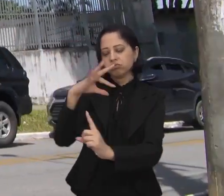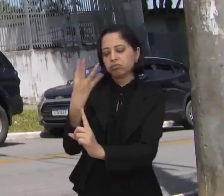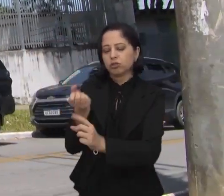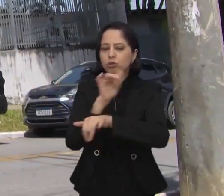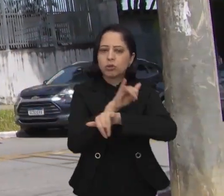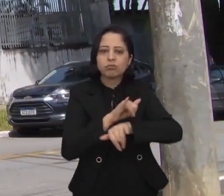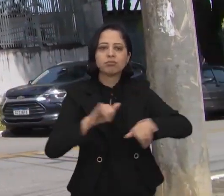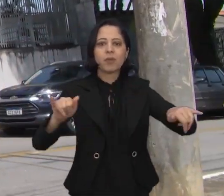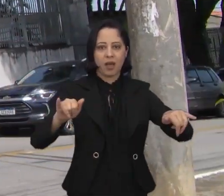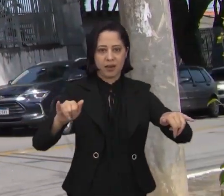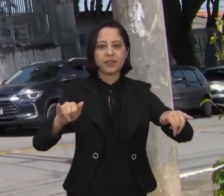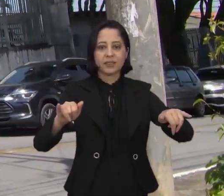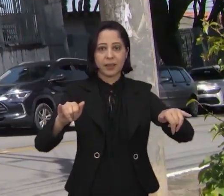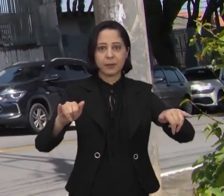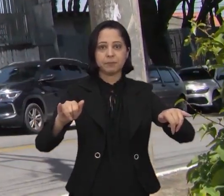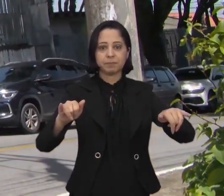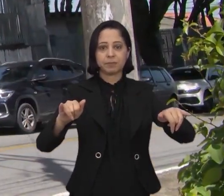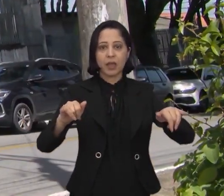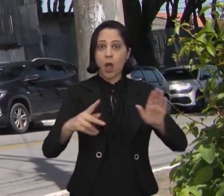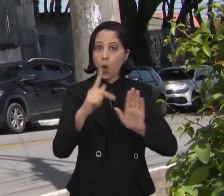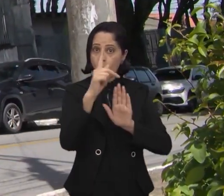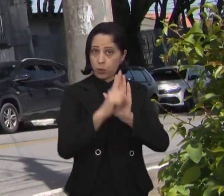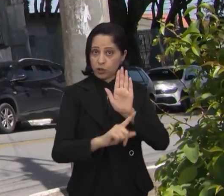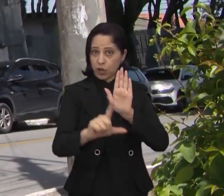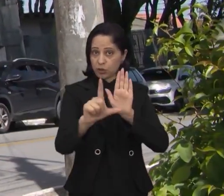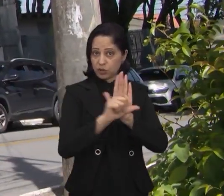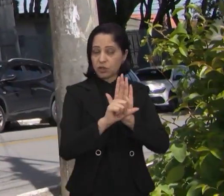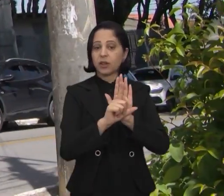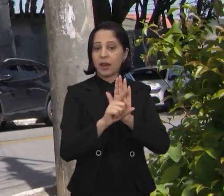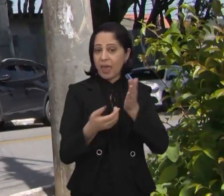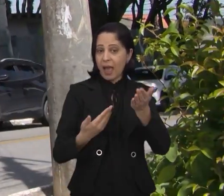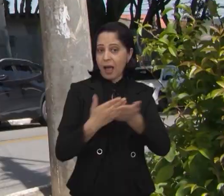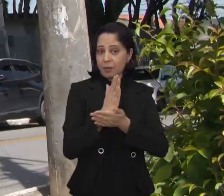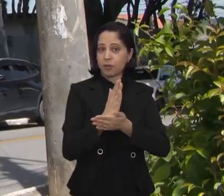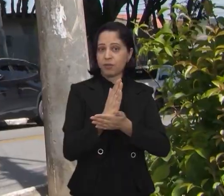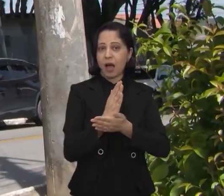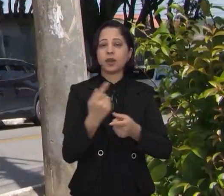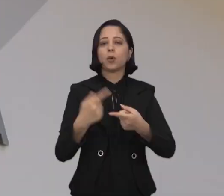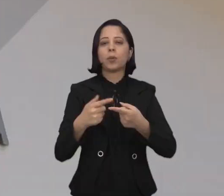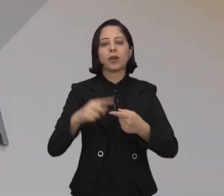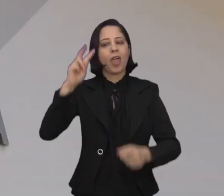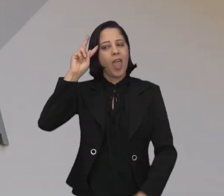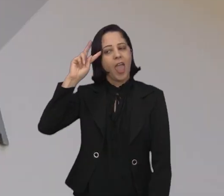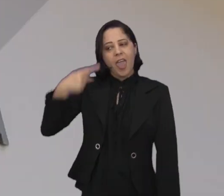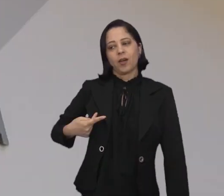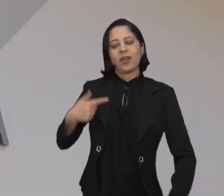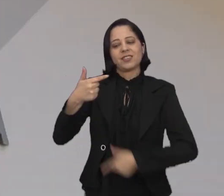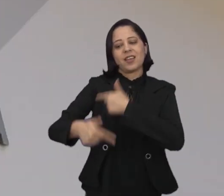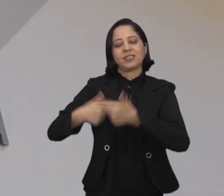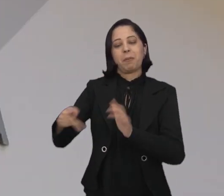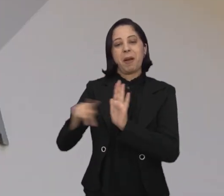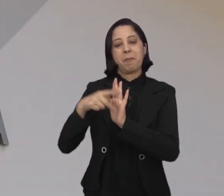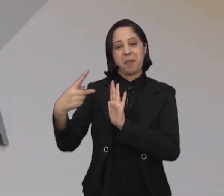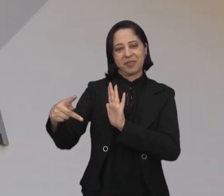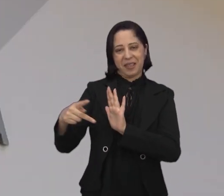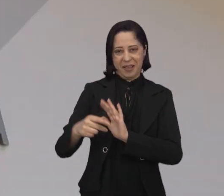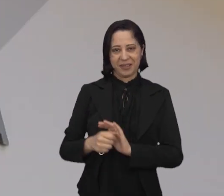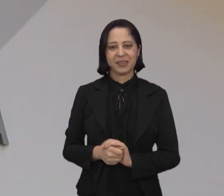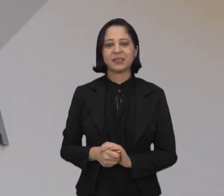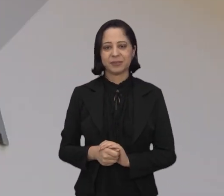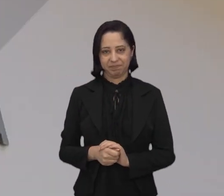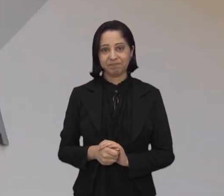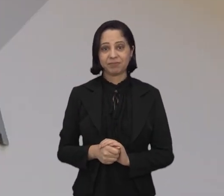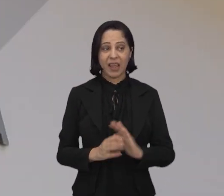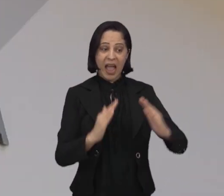que recebeu o nome da artesã, é fruto de um projeto de lei aprovado pela Câmara em reconhecimento ao trabalho da